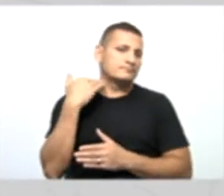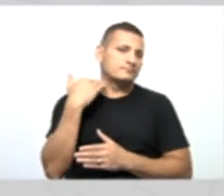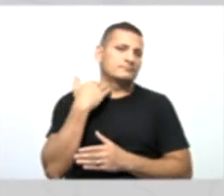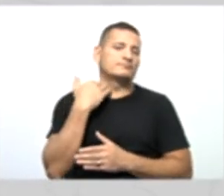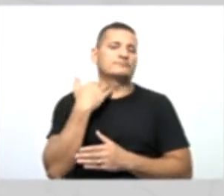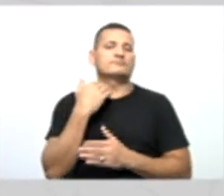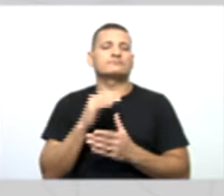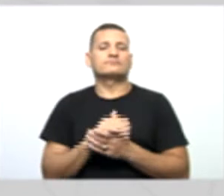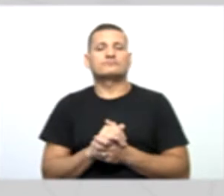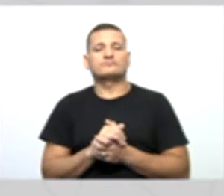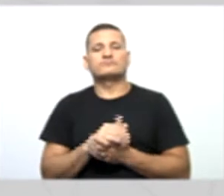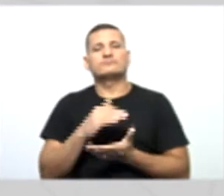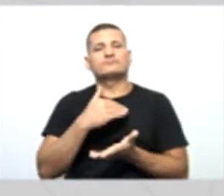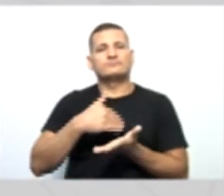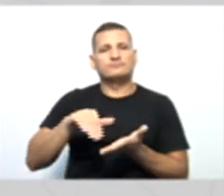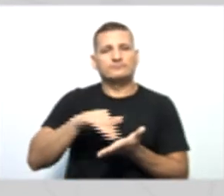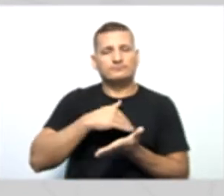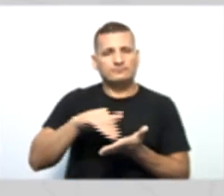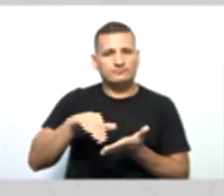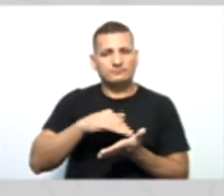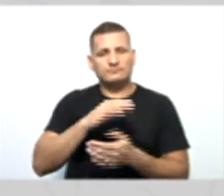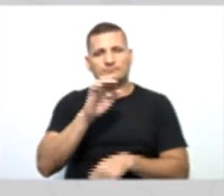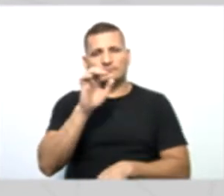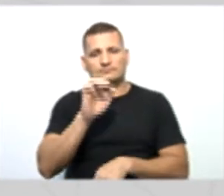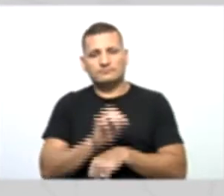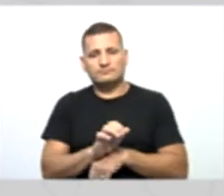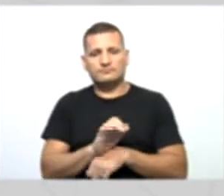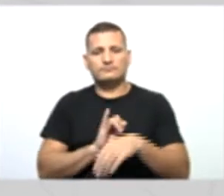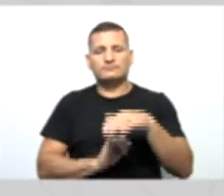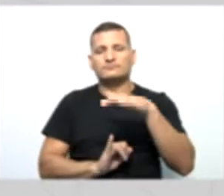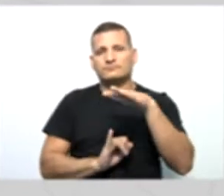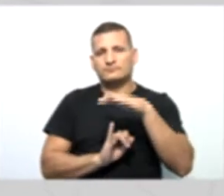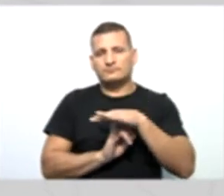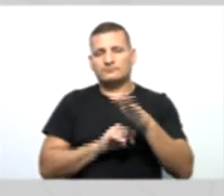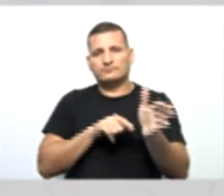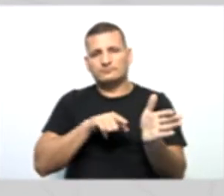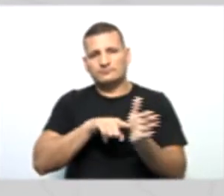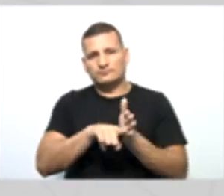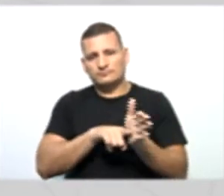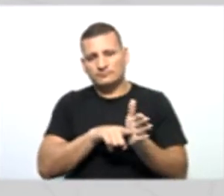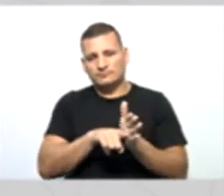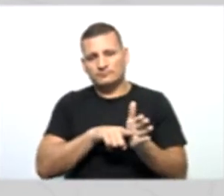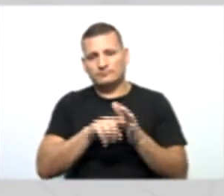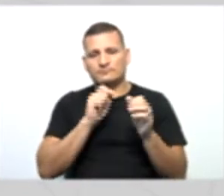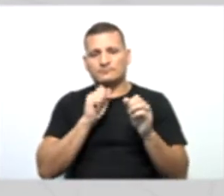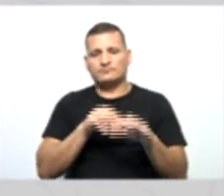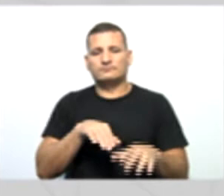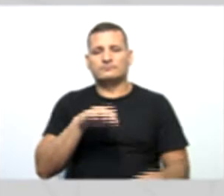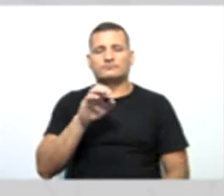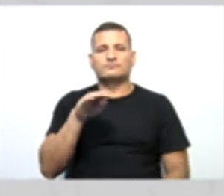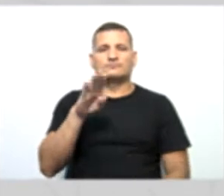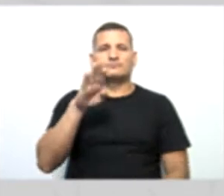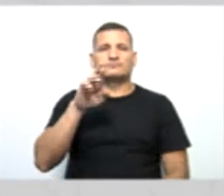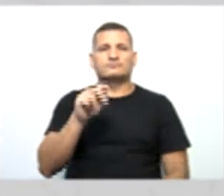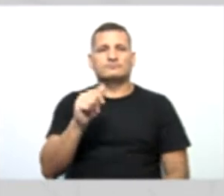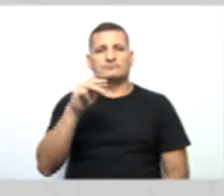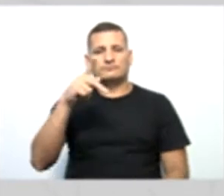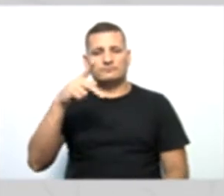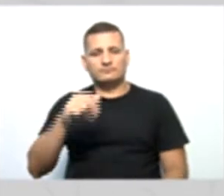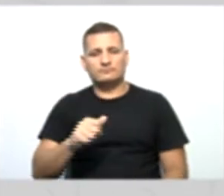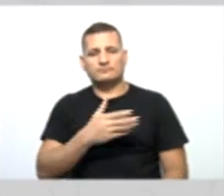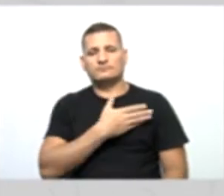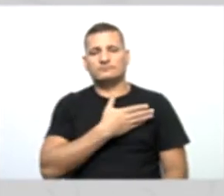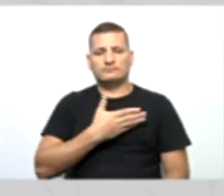financeiras, Secretaria do Estado, institutos de pesquisa e de ensino, Embrapa, Governo